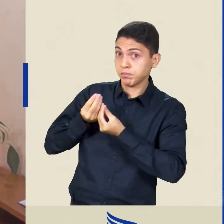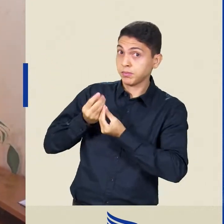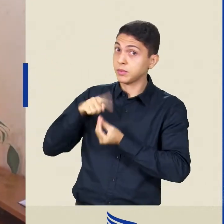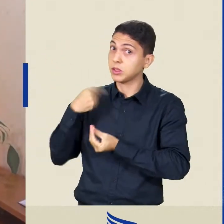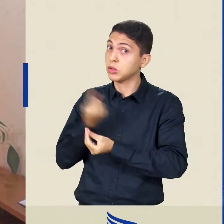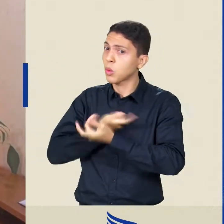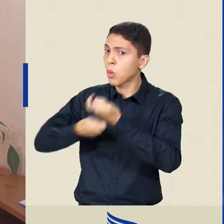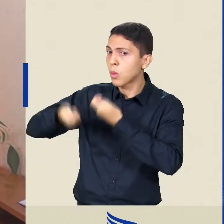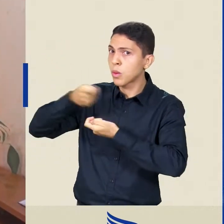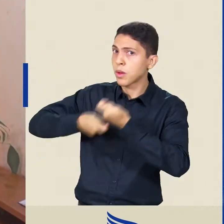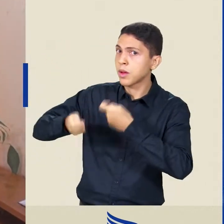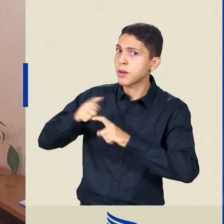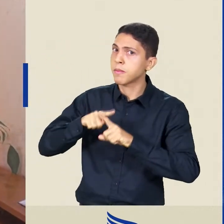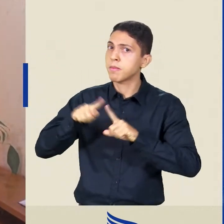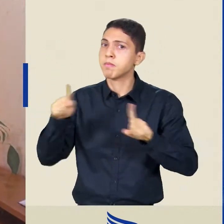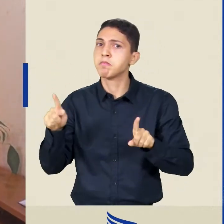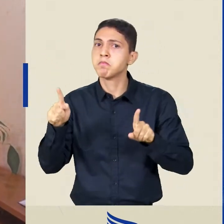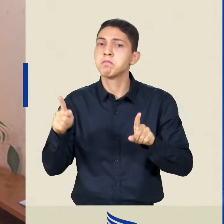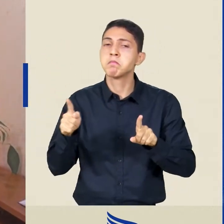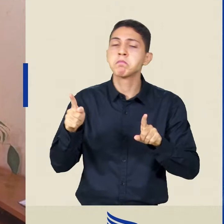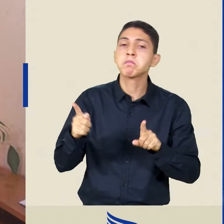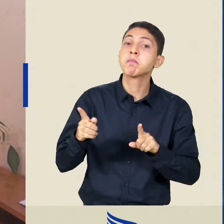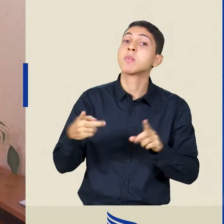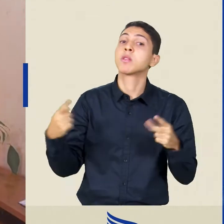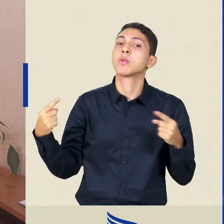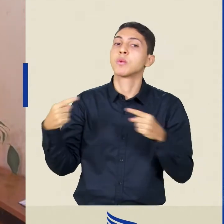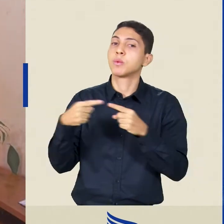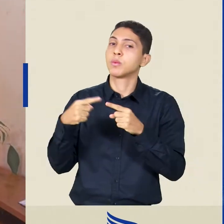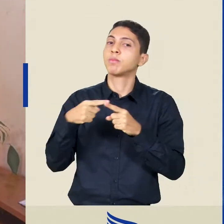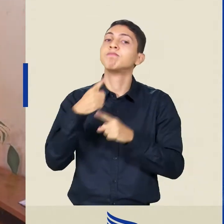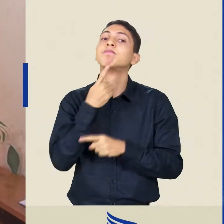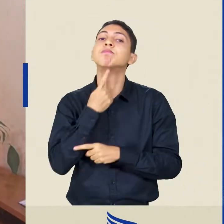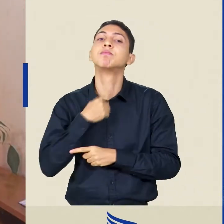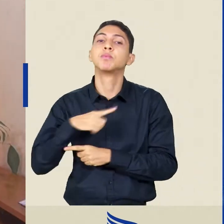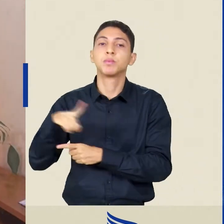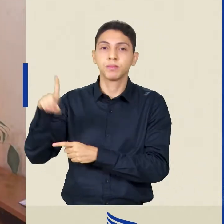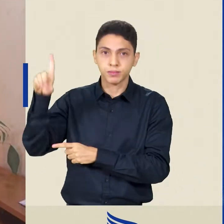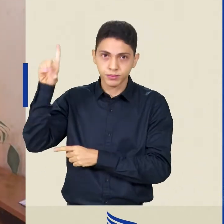administrar segundo a nossa vontade, mas de acordo com a vontade do doador.